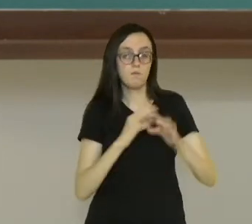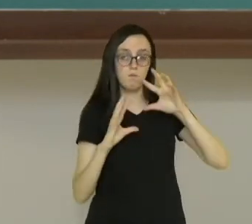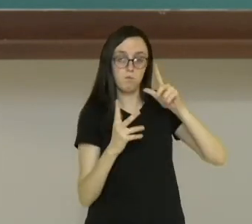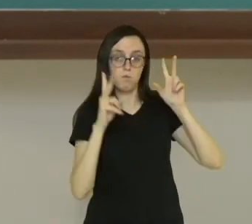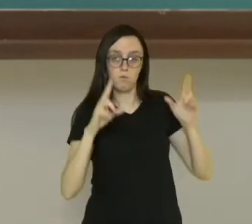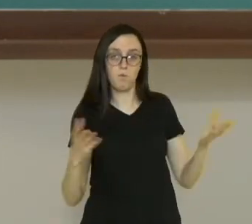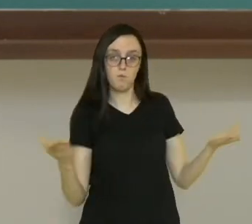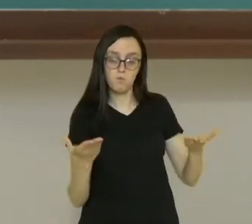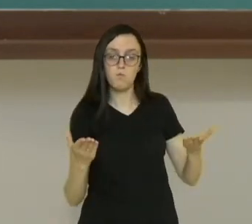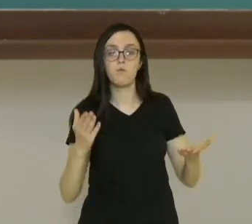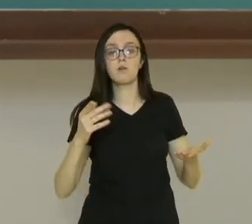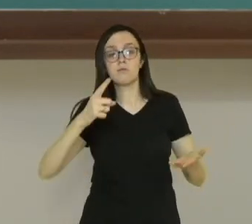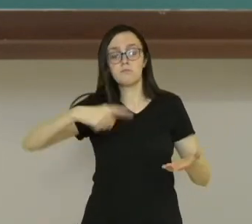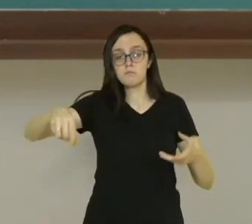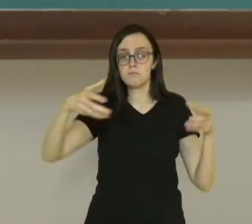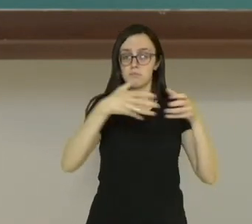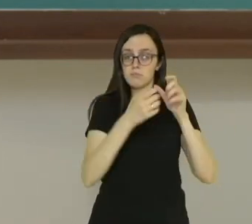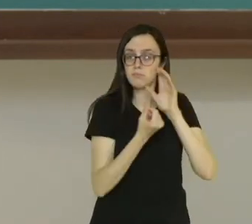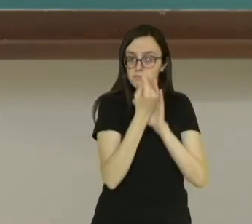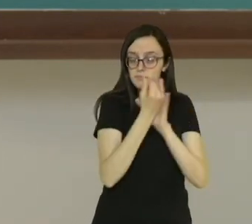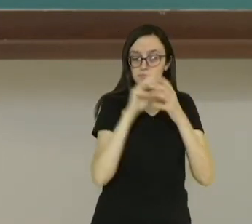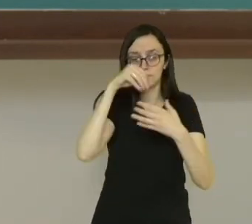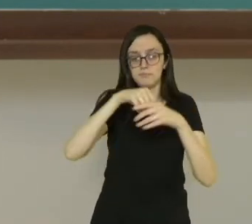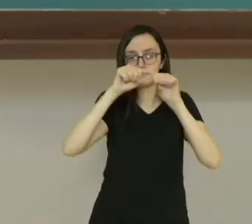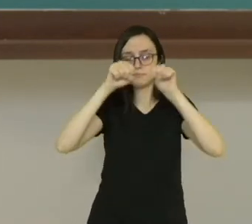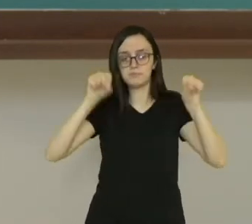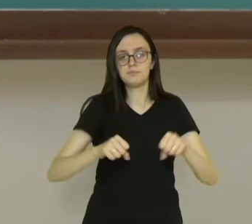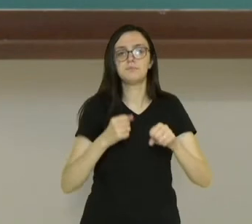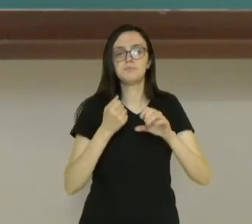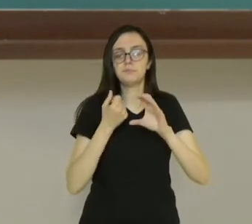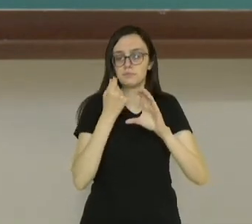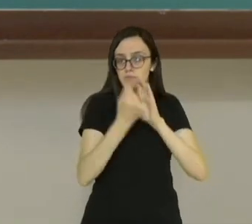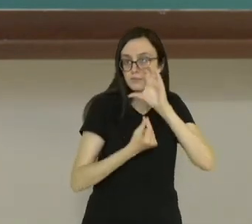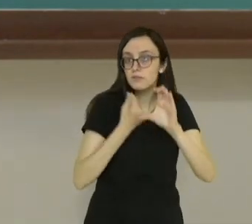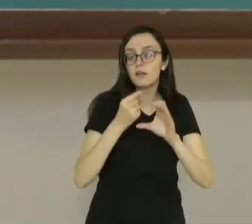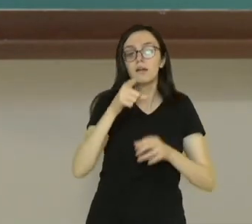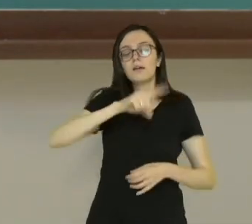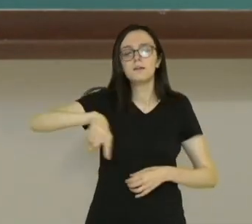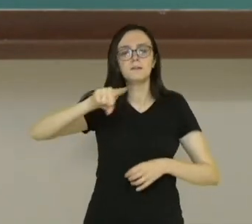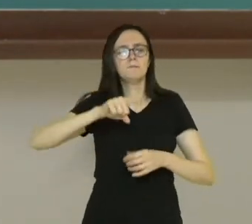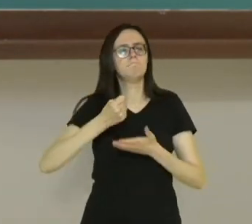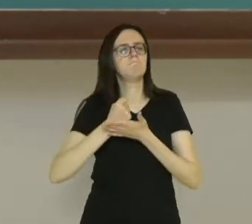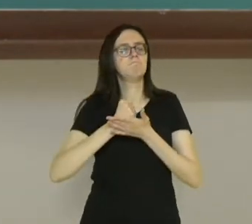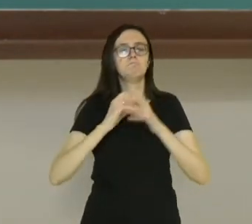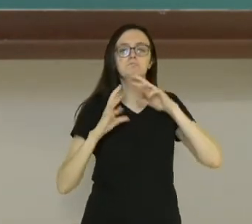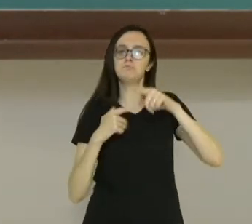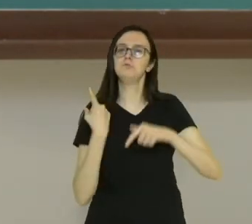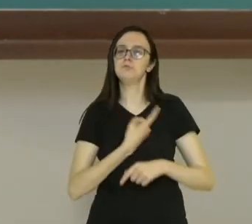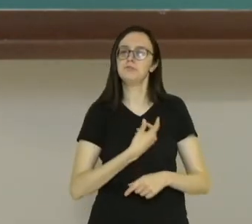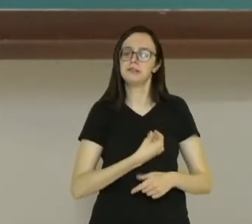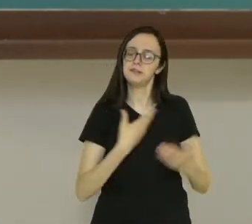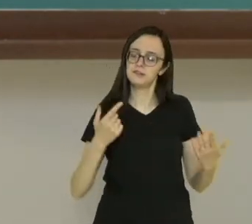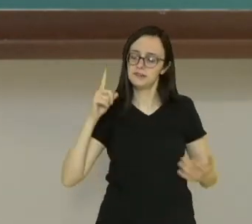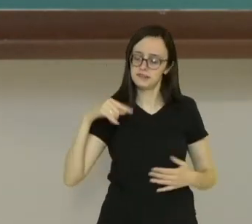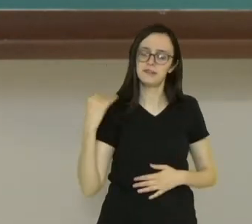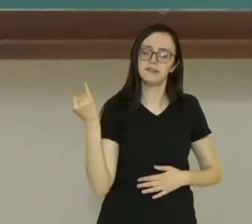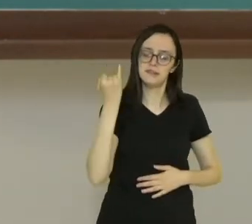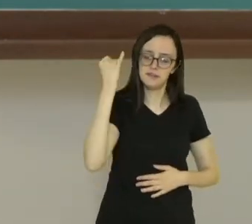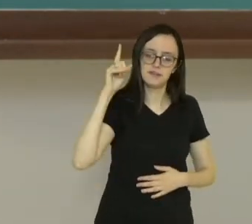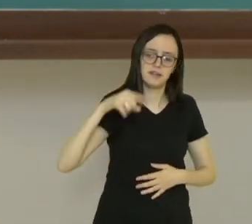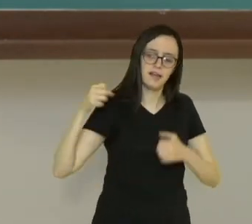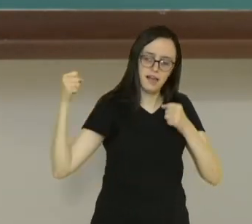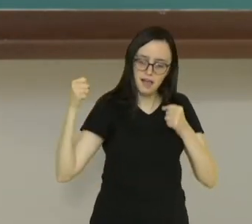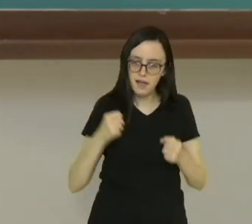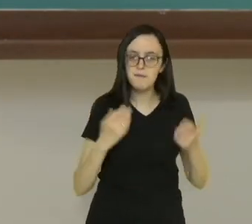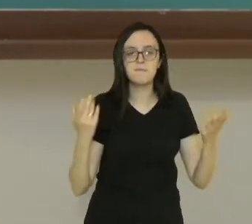vive hoje. Os burgueses, dentro do sistema capitalista, dominam o mundo em que a gente vive. É importante, é